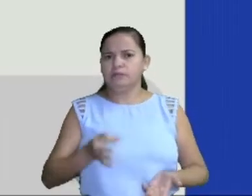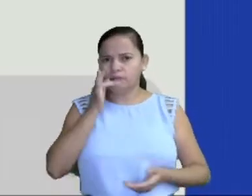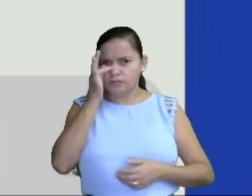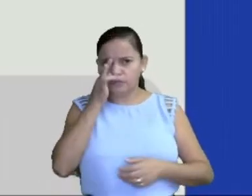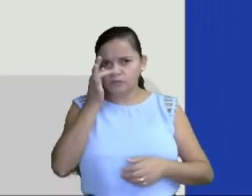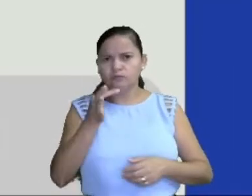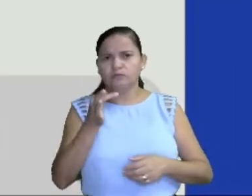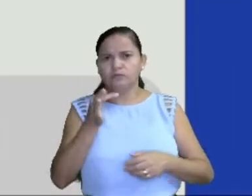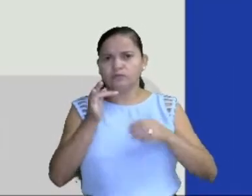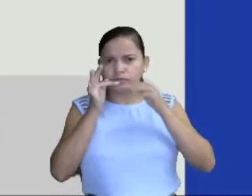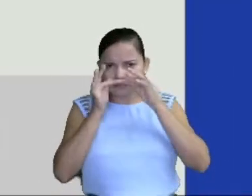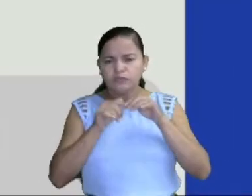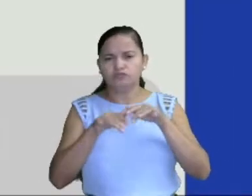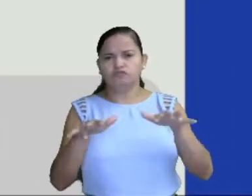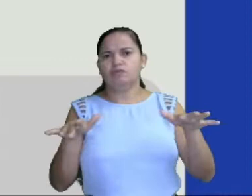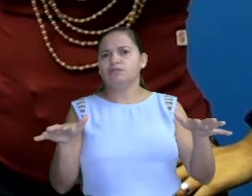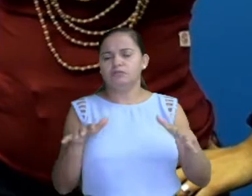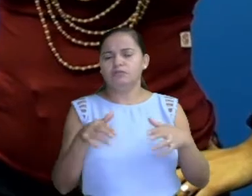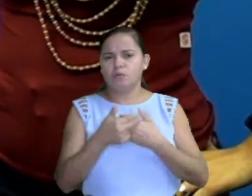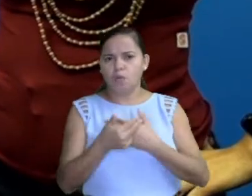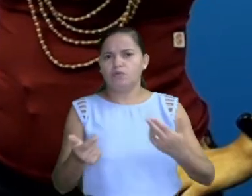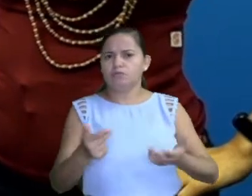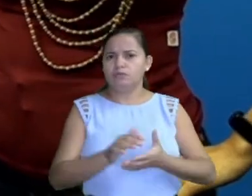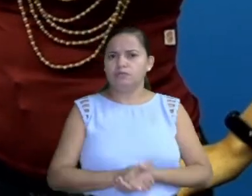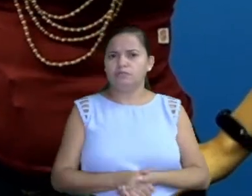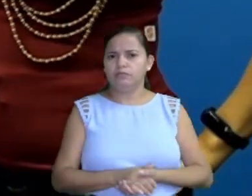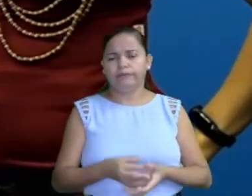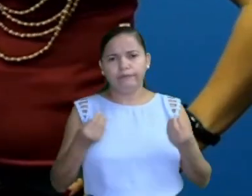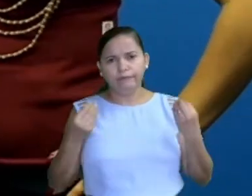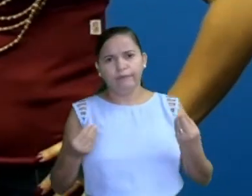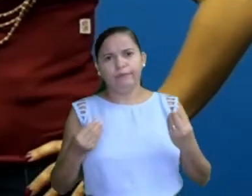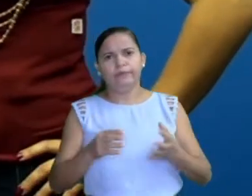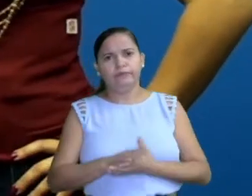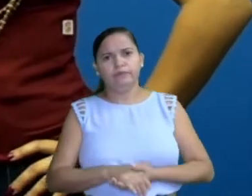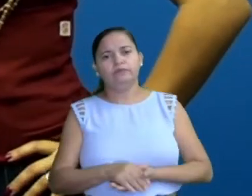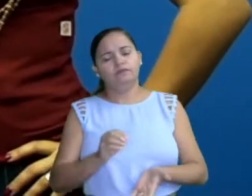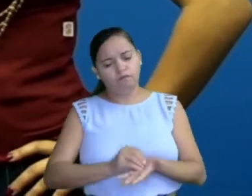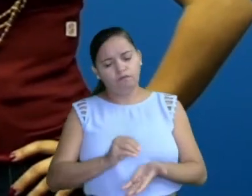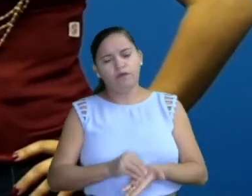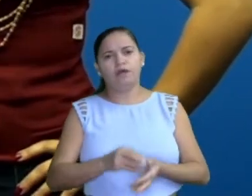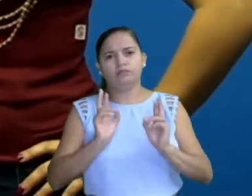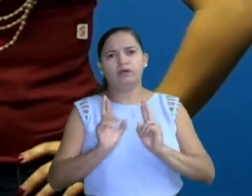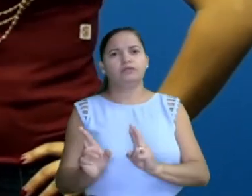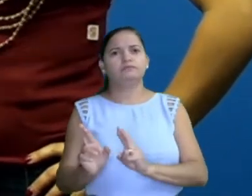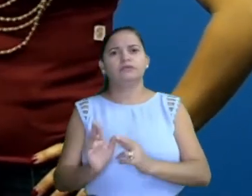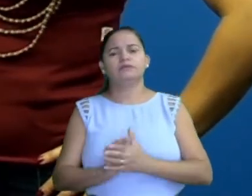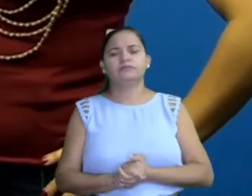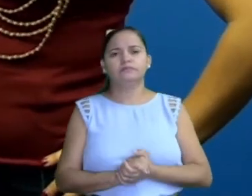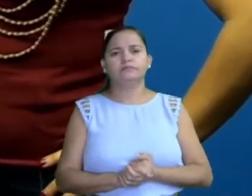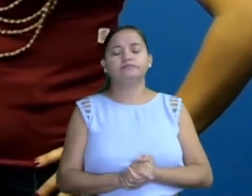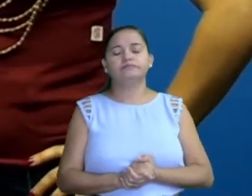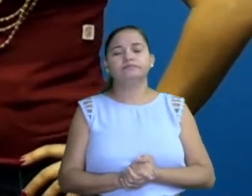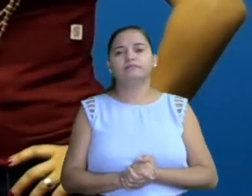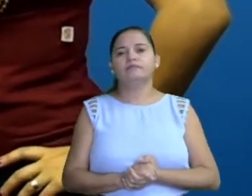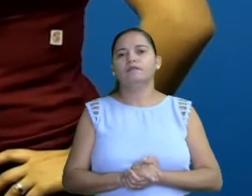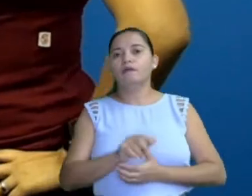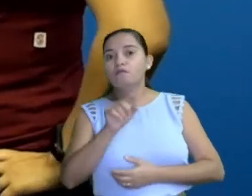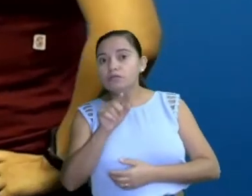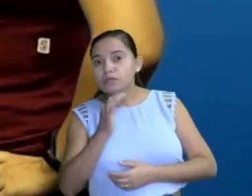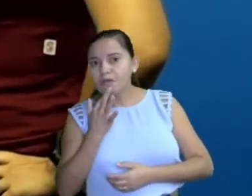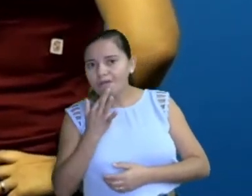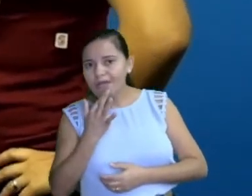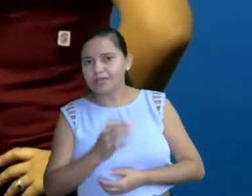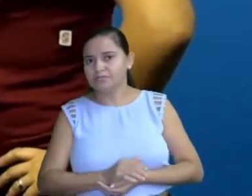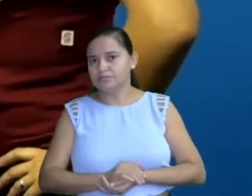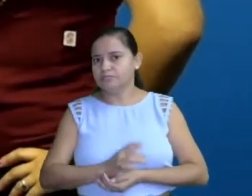Complicado, não é? Então, assim, nós como cidadãos temos que respeitar e preservar esses locais, tá certo? E se você conhece